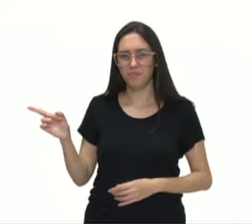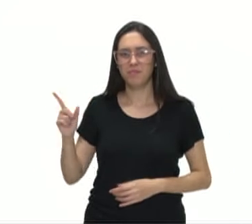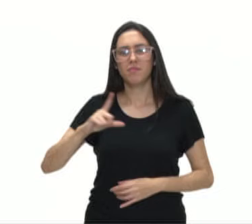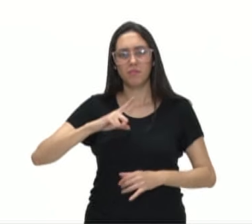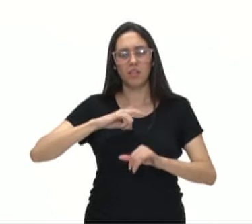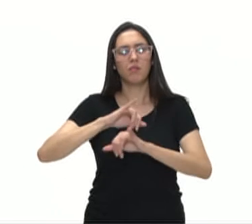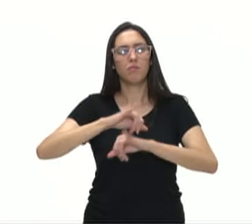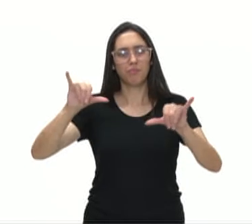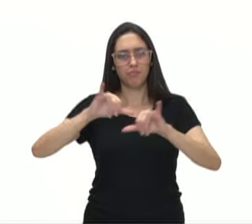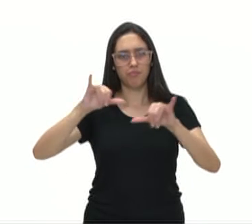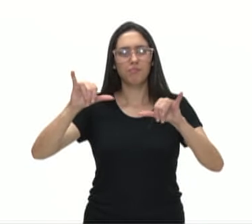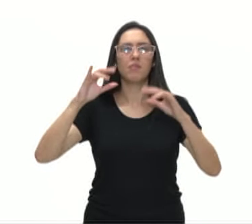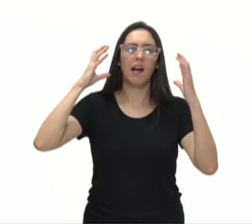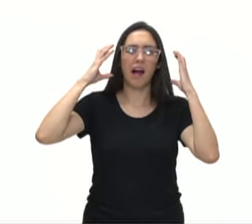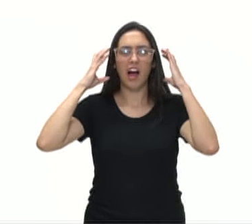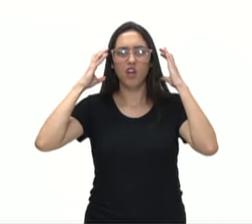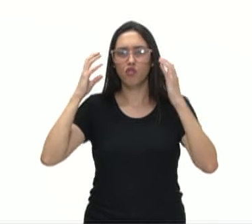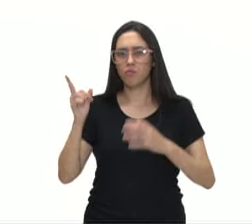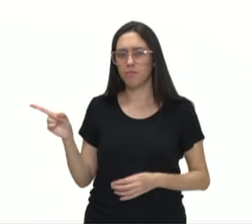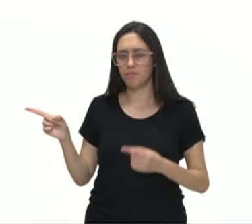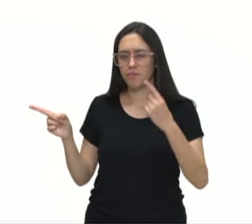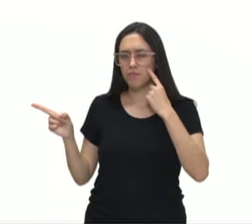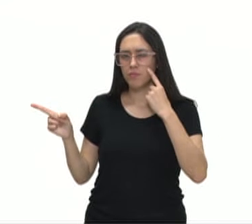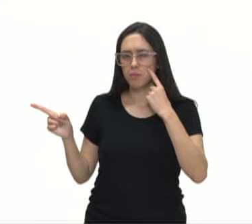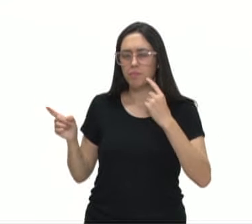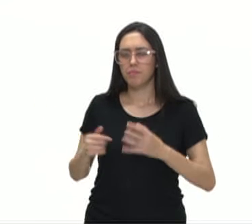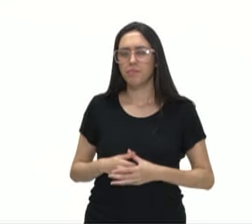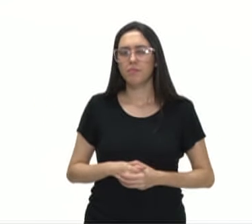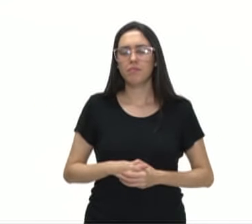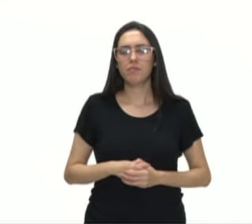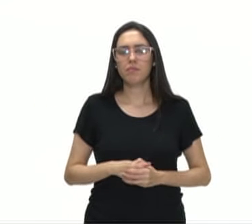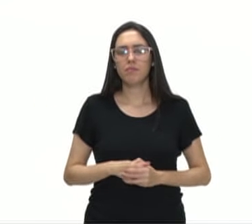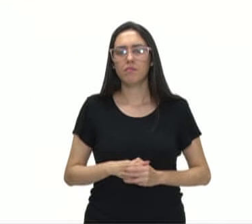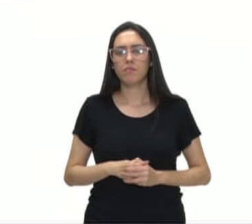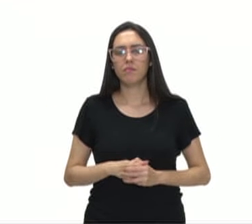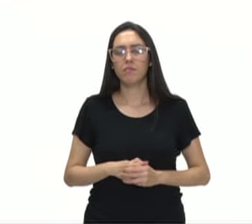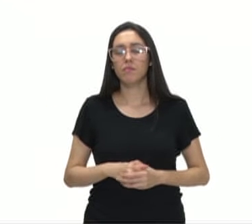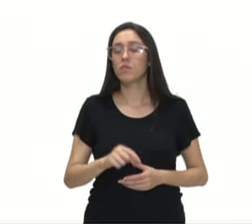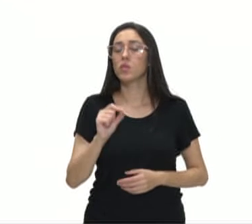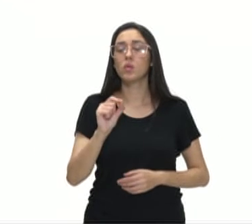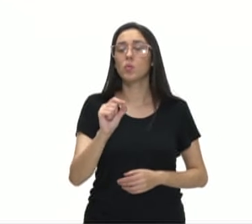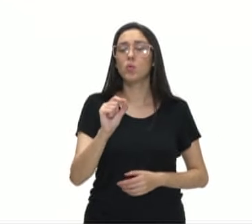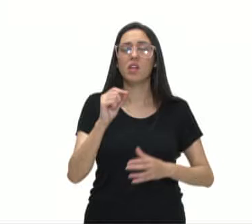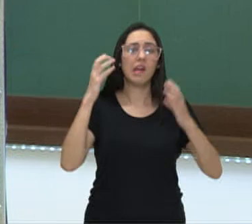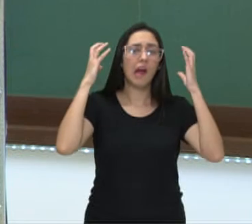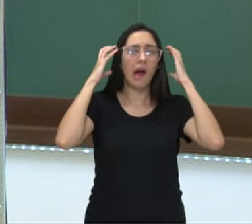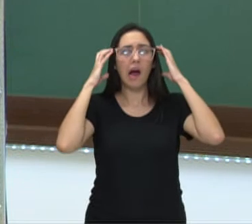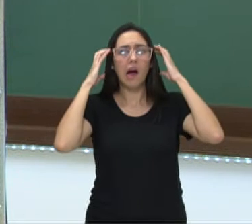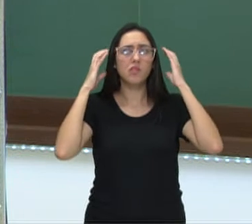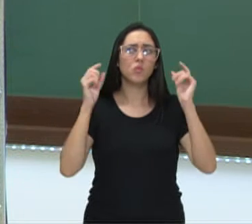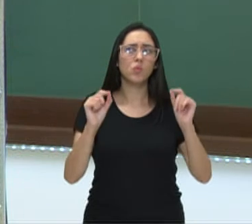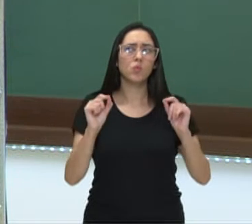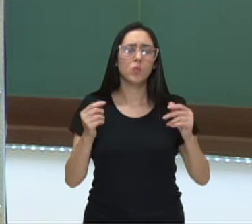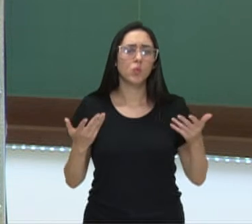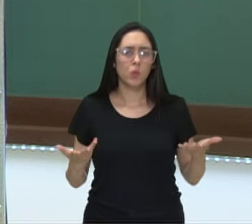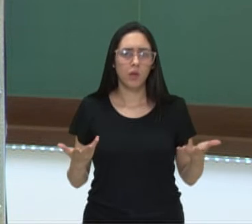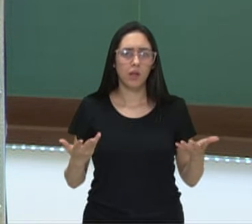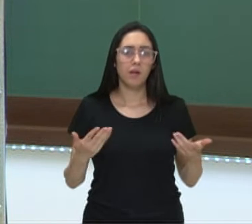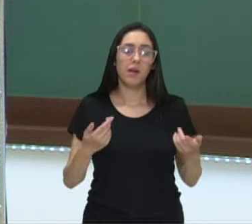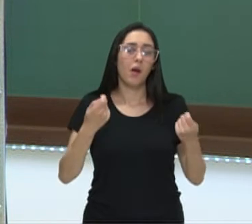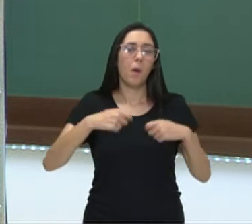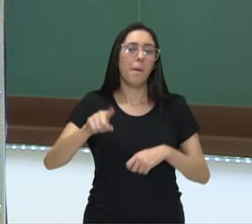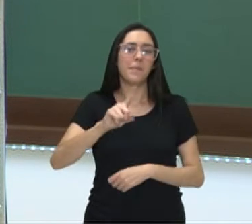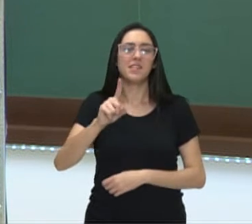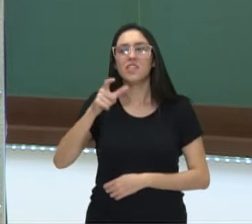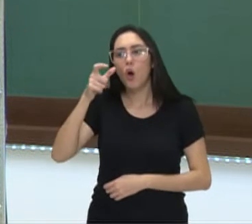Dá uma olhada nessa, dá uma percebida nessa imagem. A grande vantagem do rádio é que você não precisa estar olhando